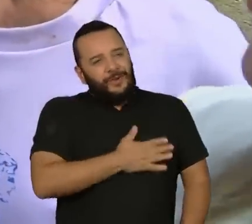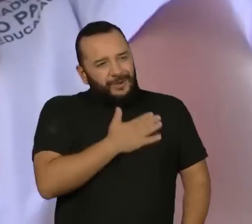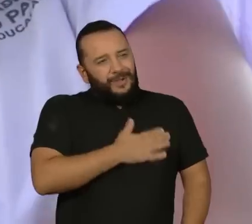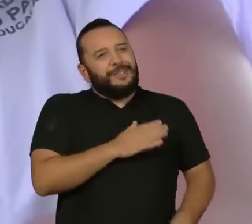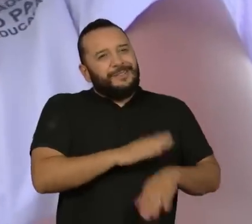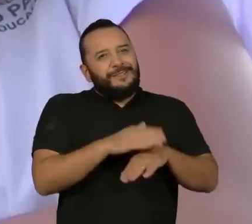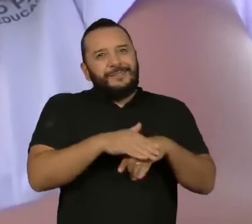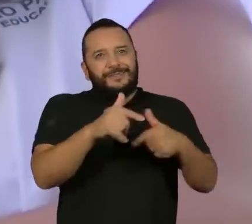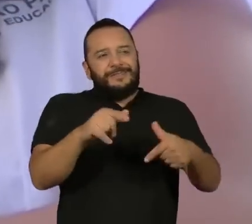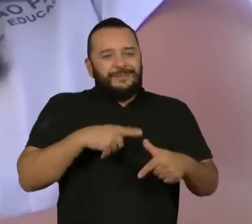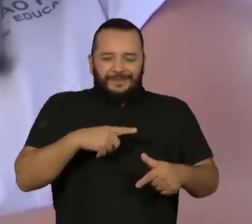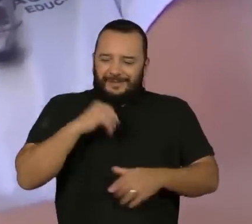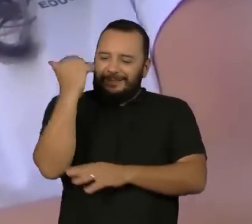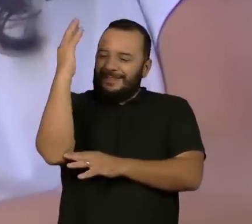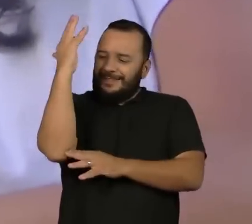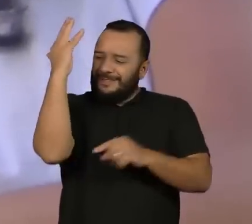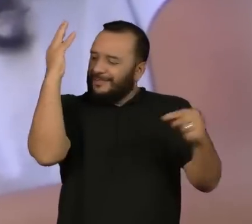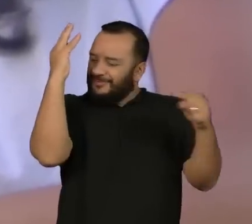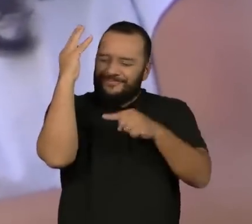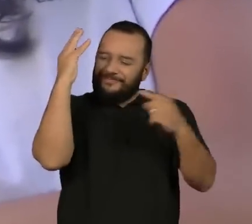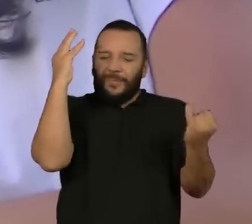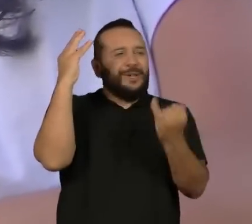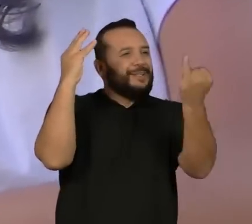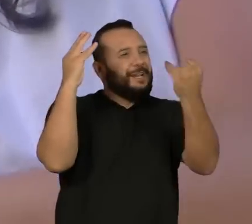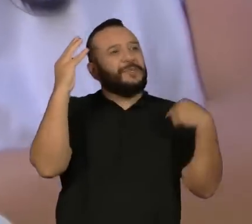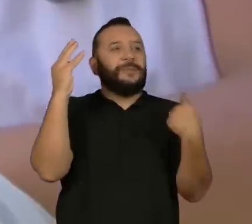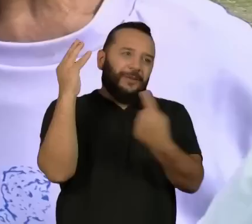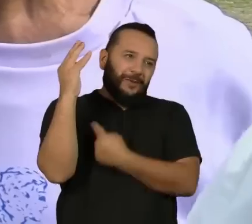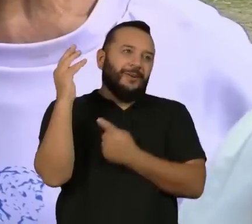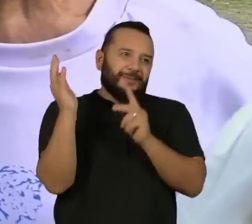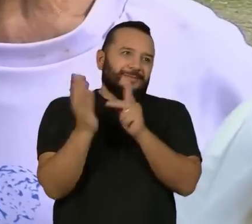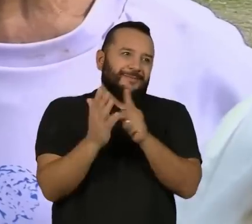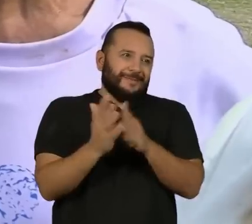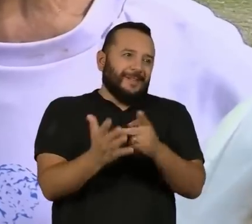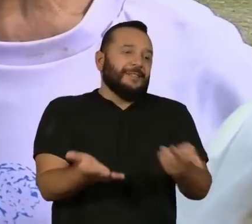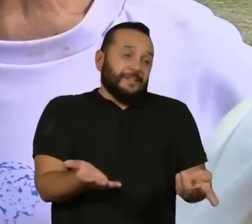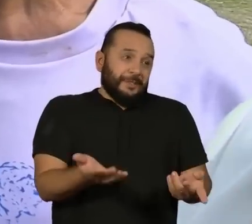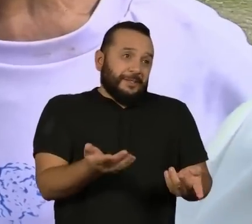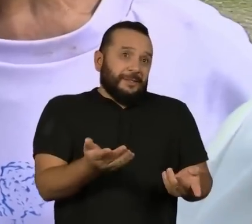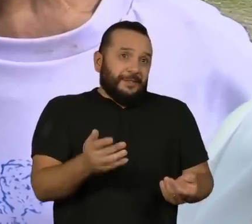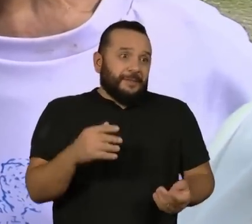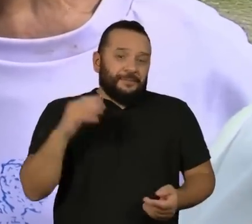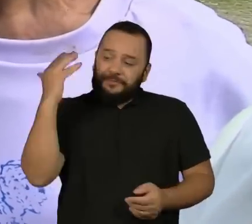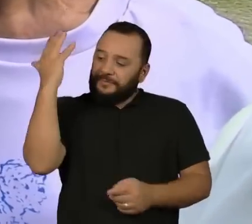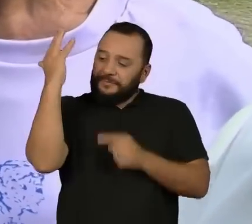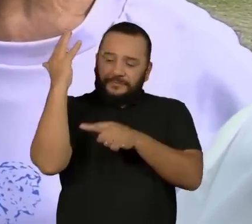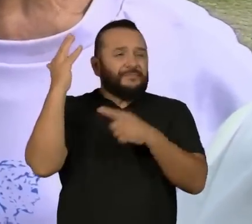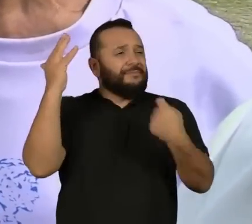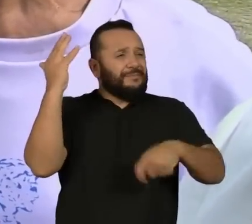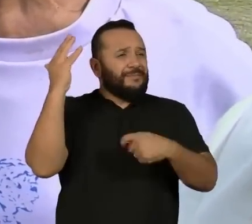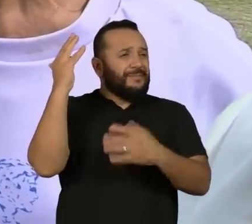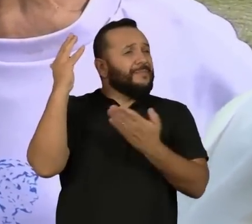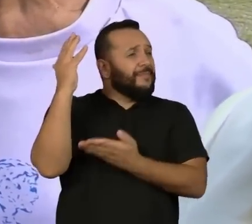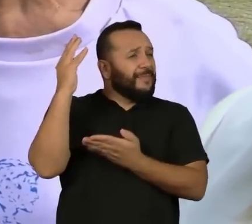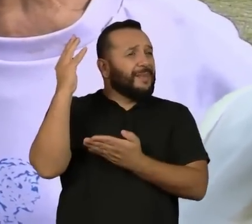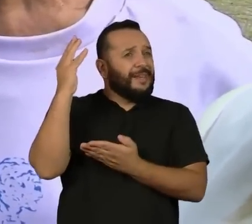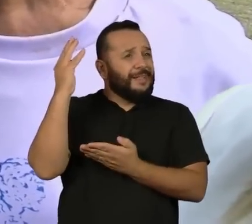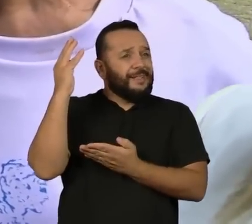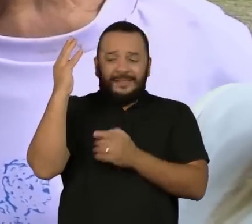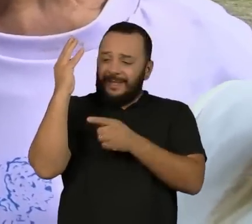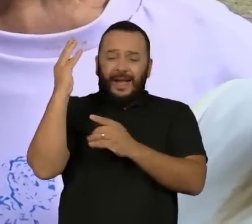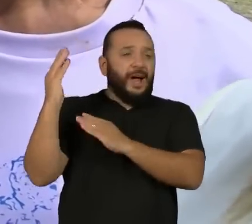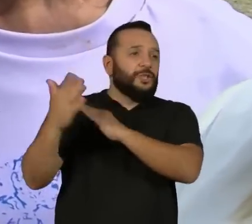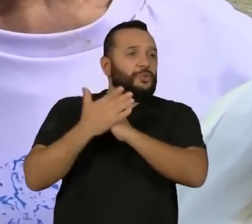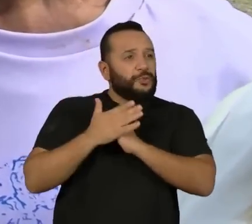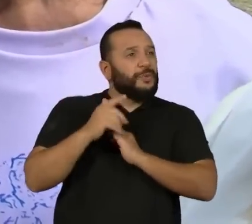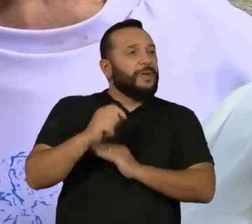fazer. As árvores são muito importantes para a gente, né? A gente precisa delas, tanto pelo